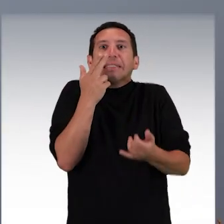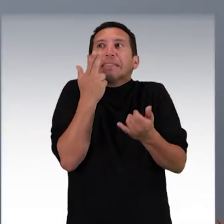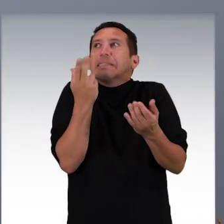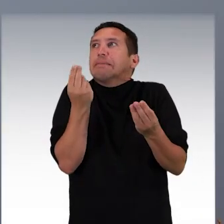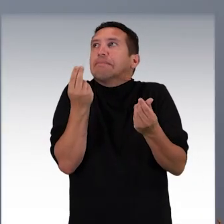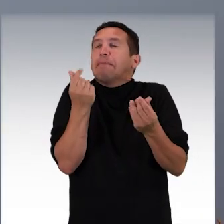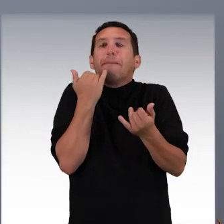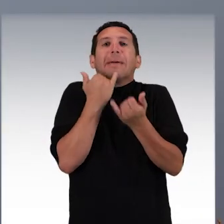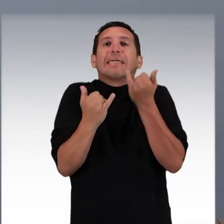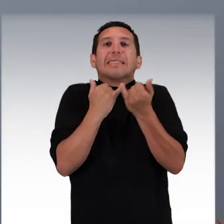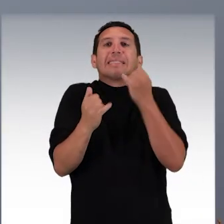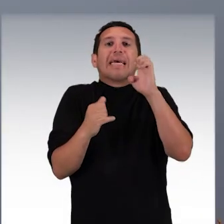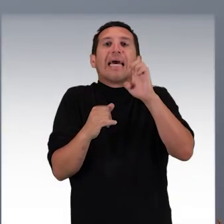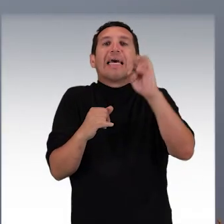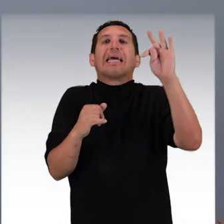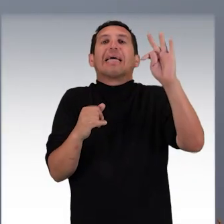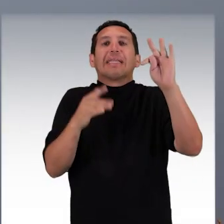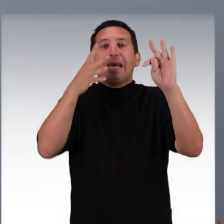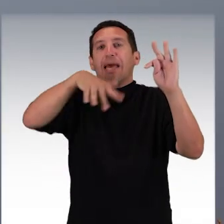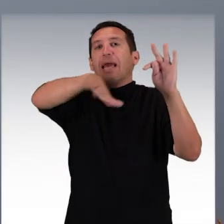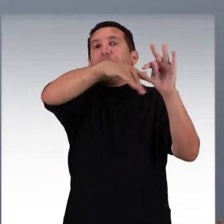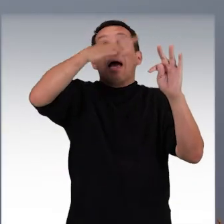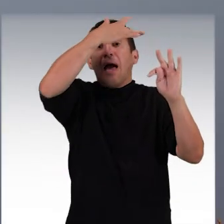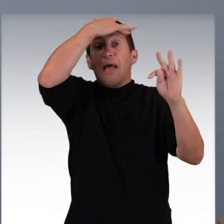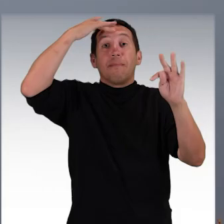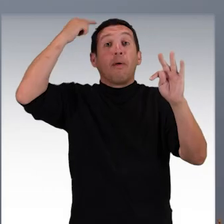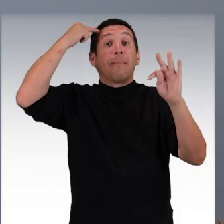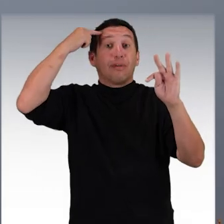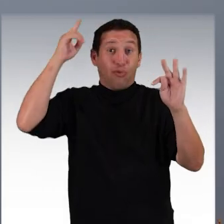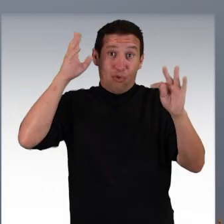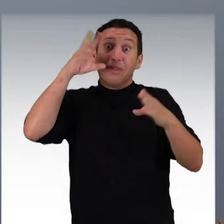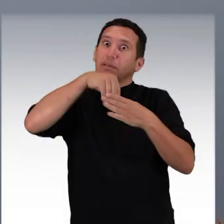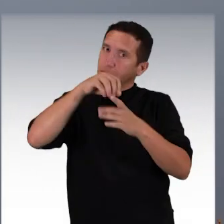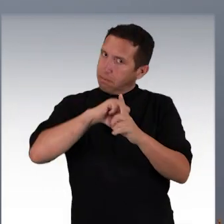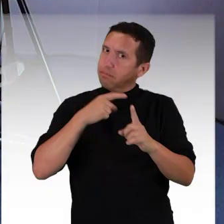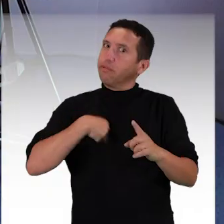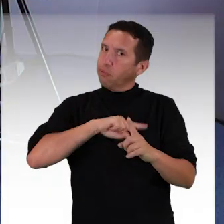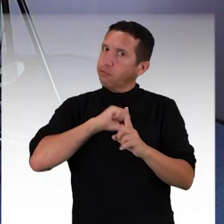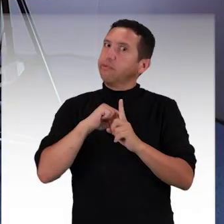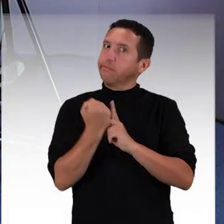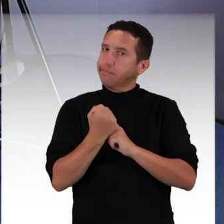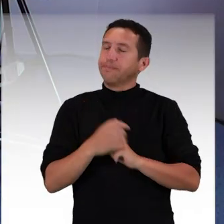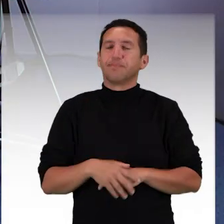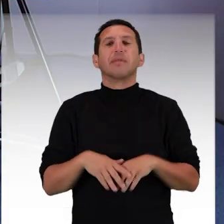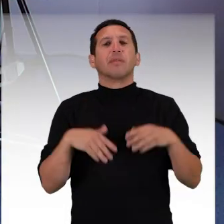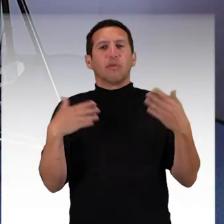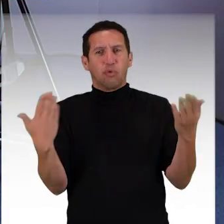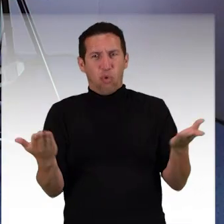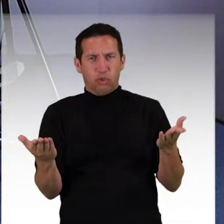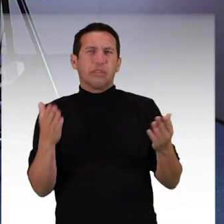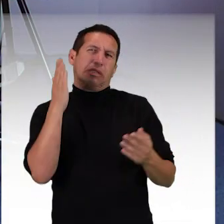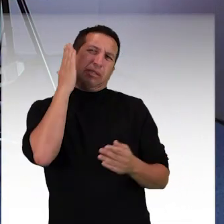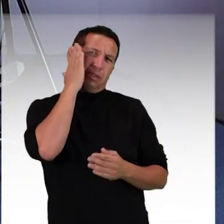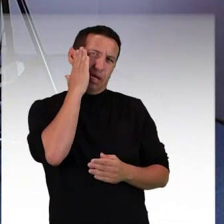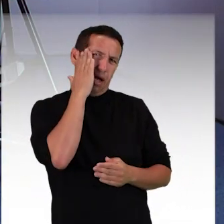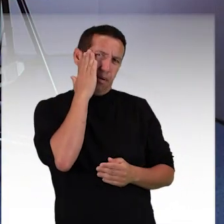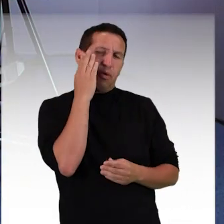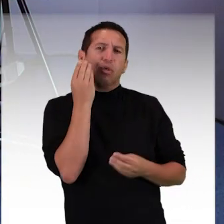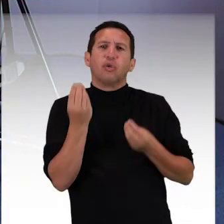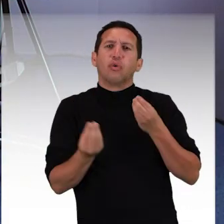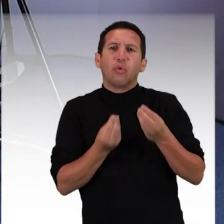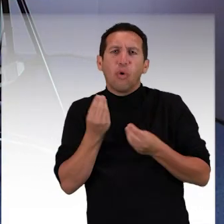com deficiência era um alienígena dentro do nosso na nossa sociedade e é claro que quando a gente fala de